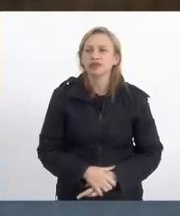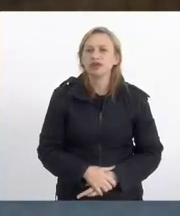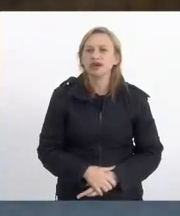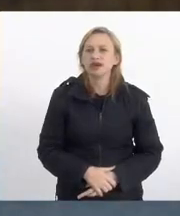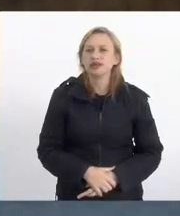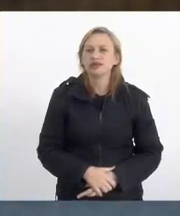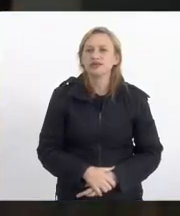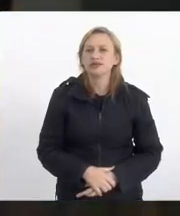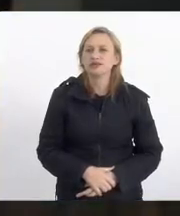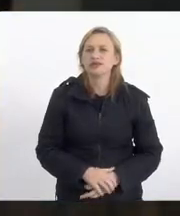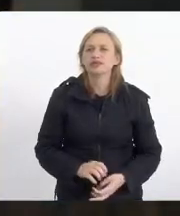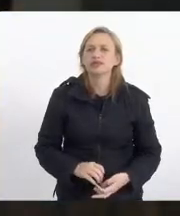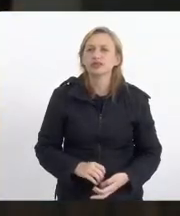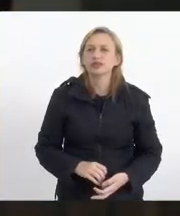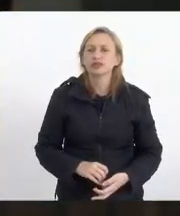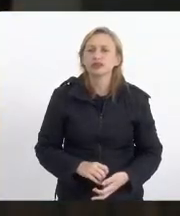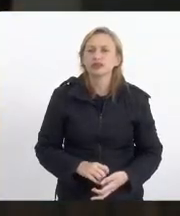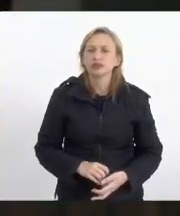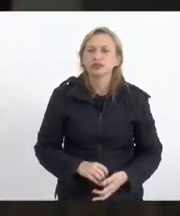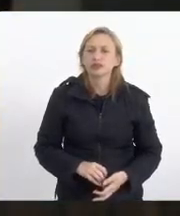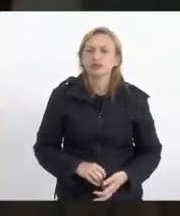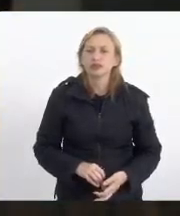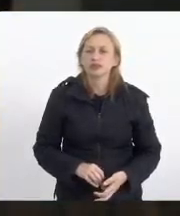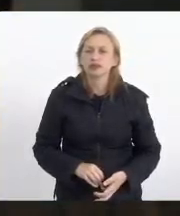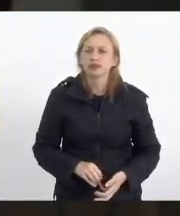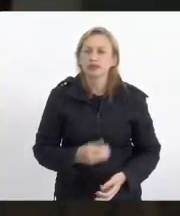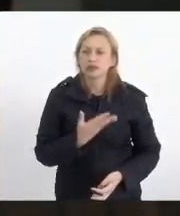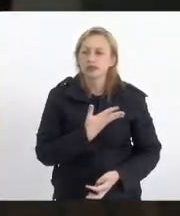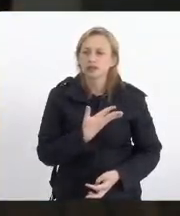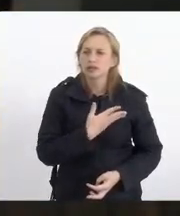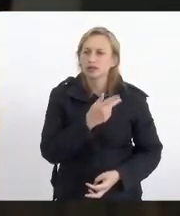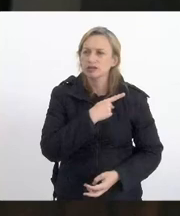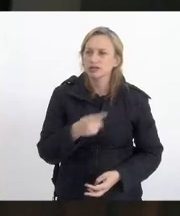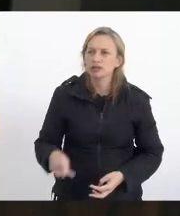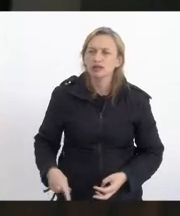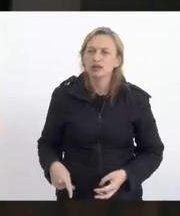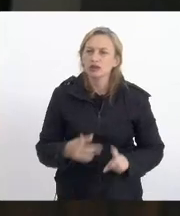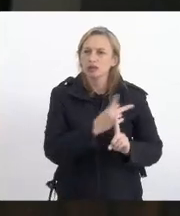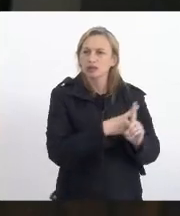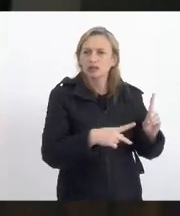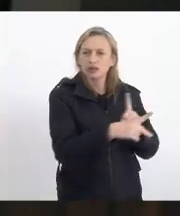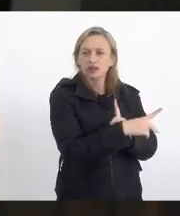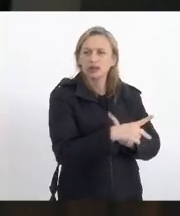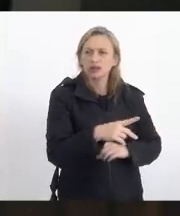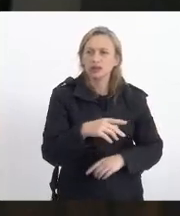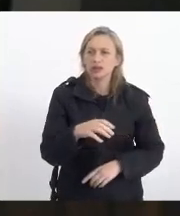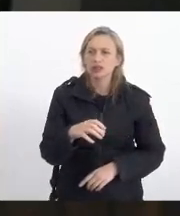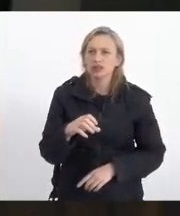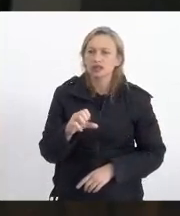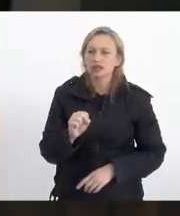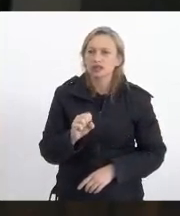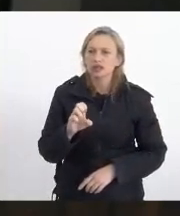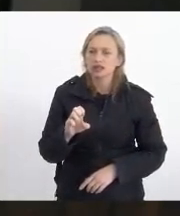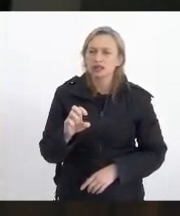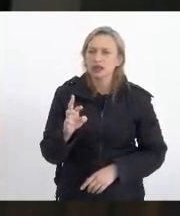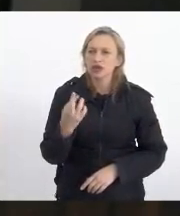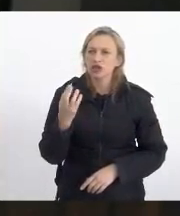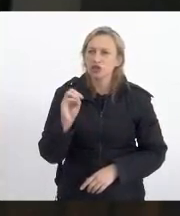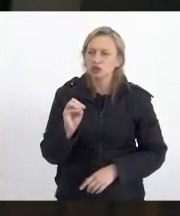Queria chamar aqui o meu querido amigo, presidente do Rio Previdência, Sérgio Aureliano, para fazer parte aqui da